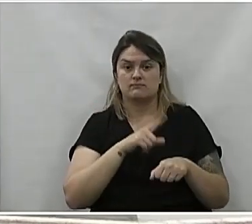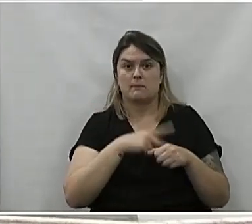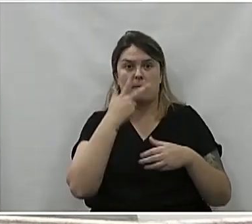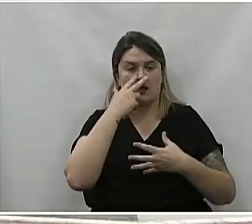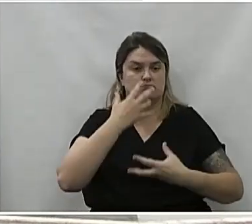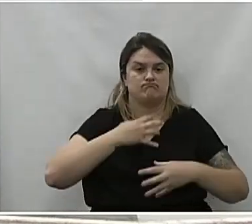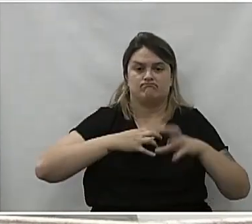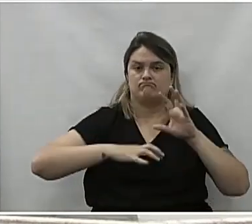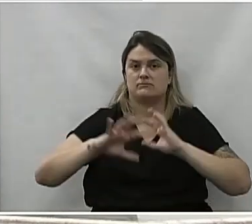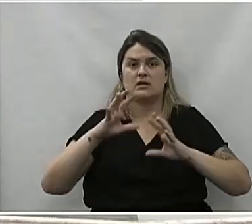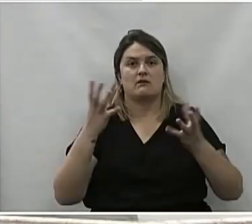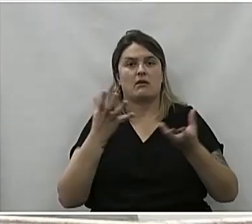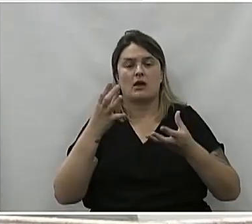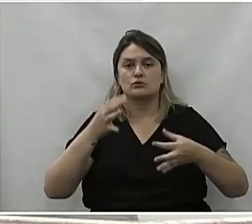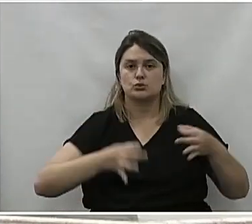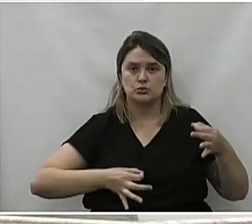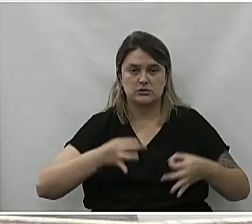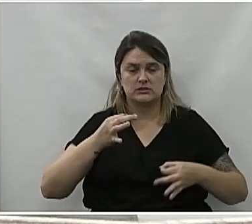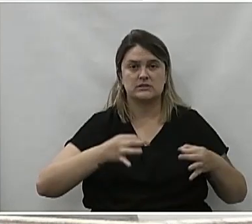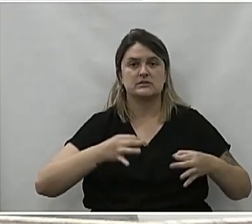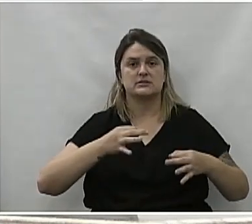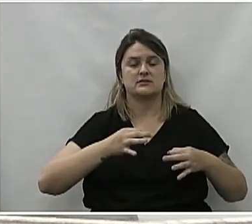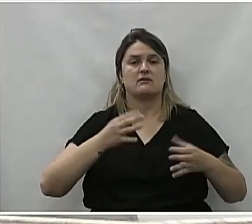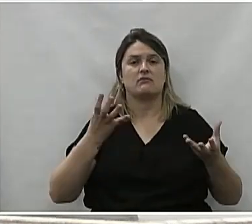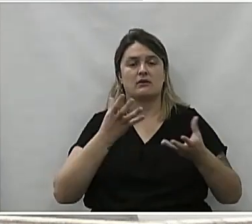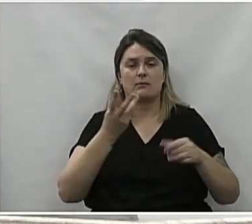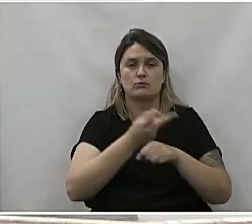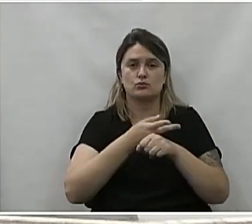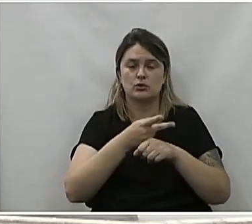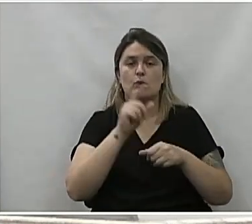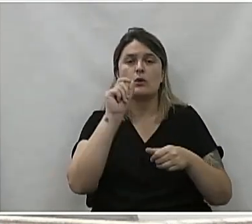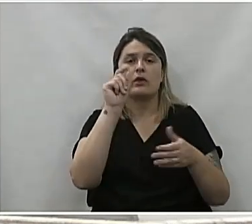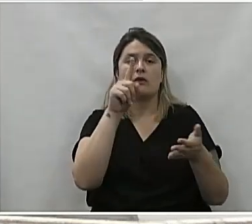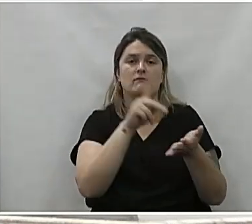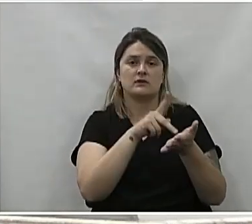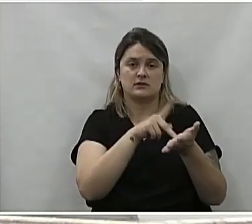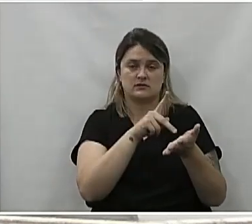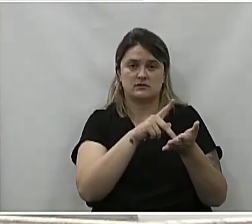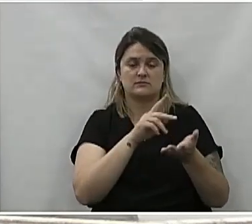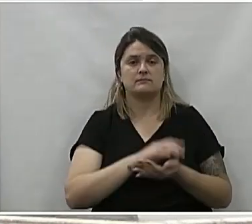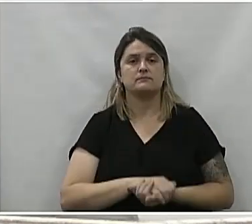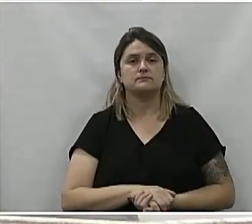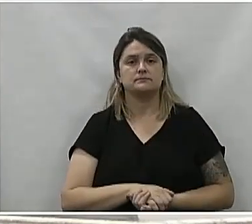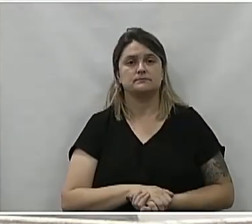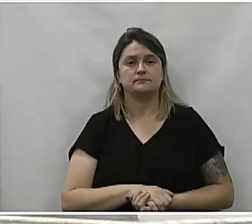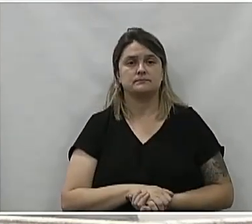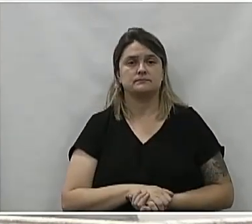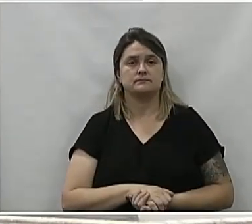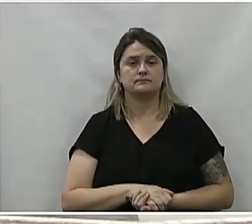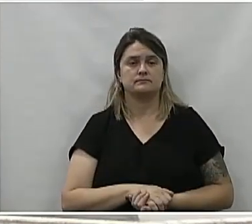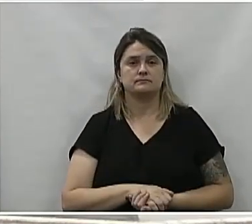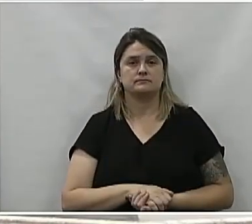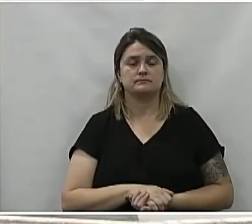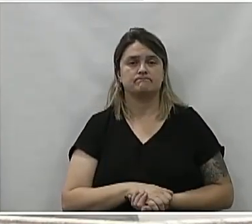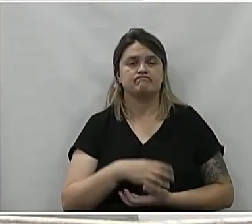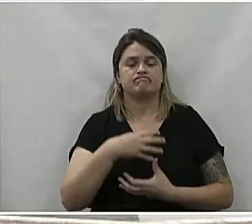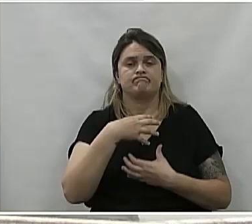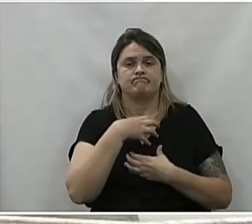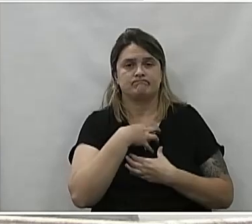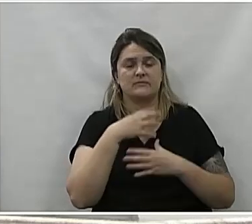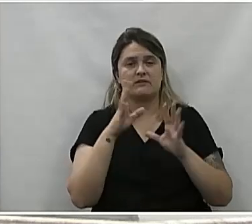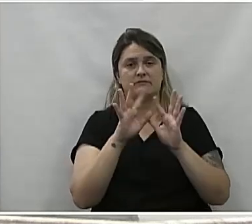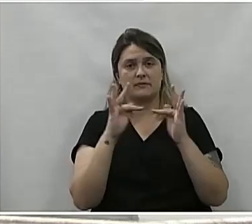é a revolta É querer justiça É buscar a verdade Como eu sempre falo E também Deixo meus